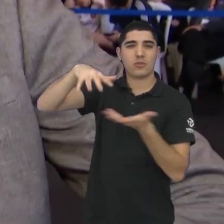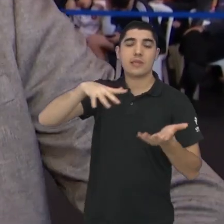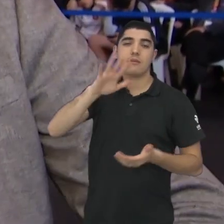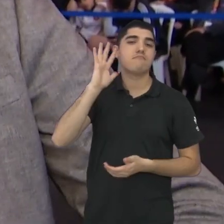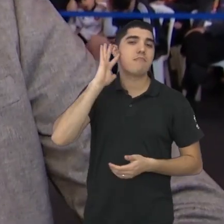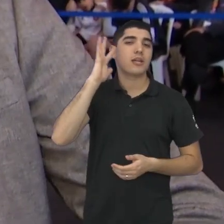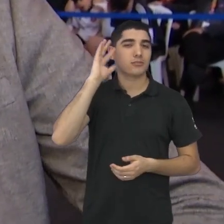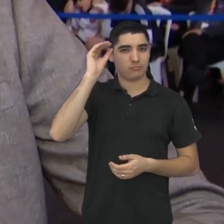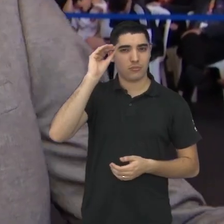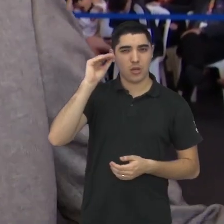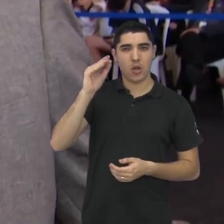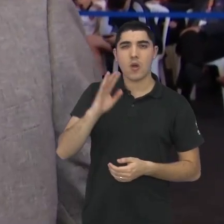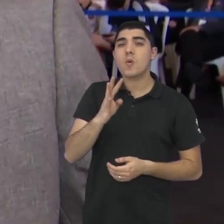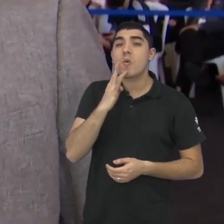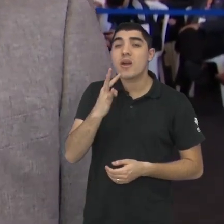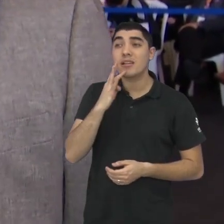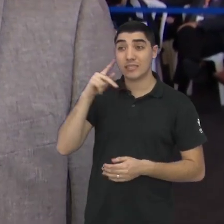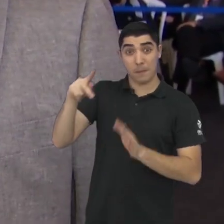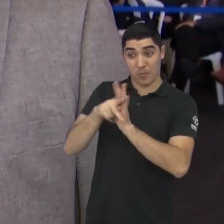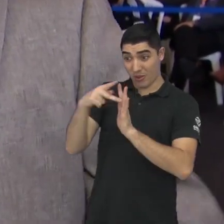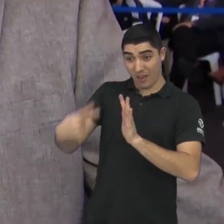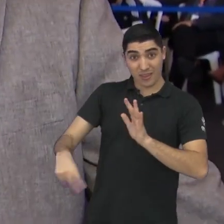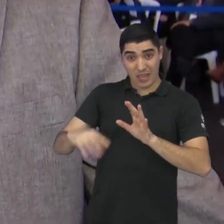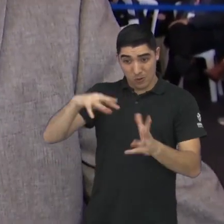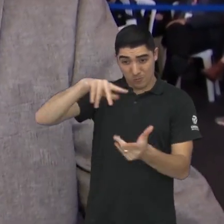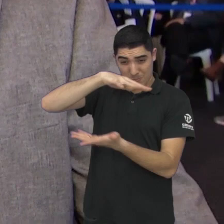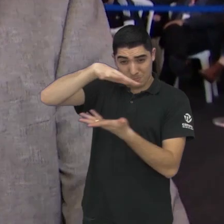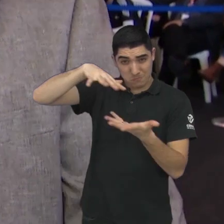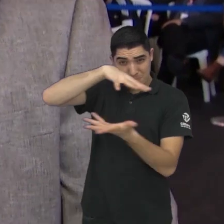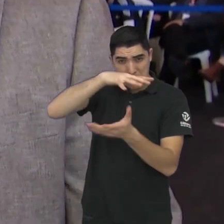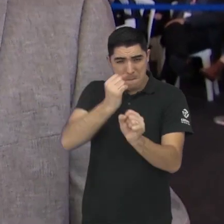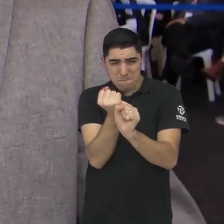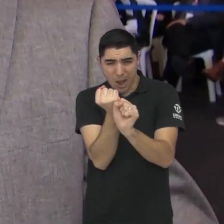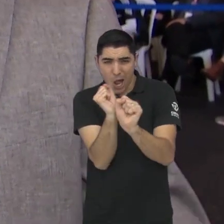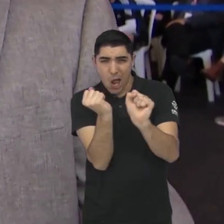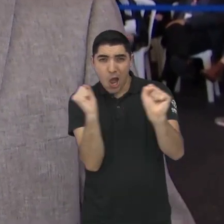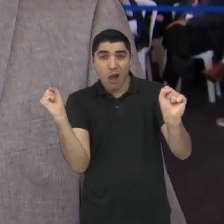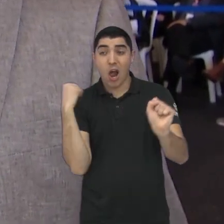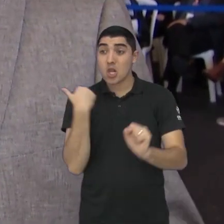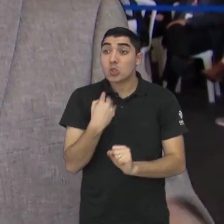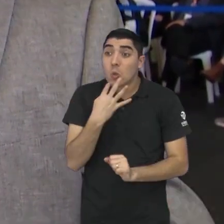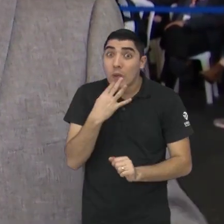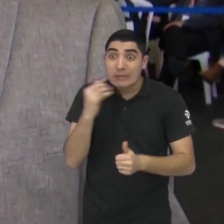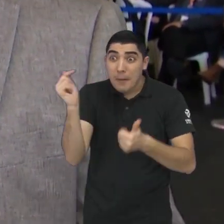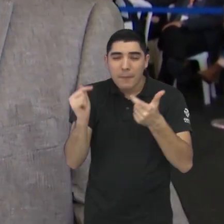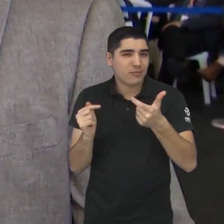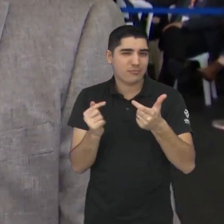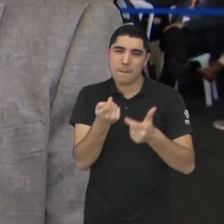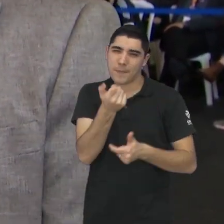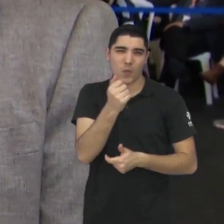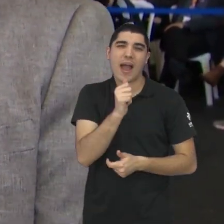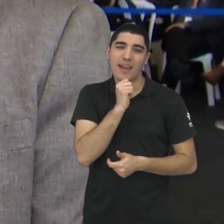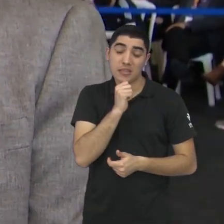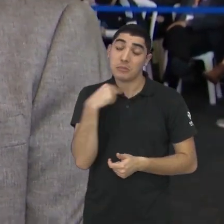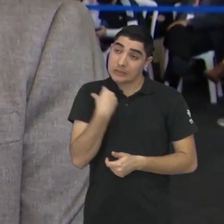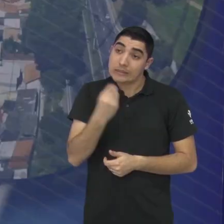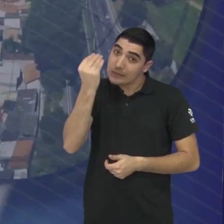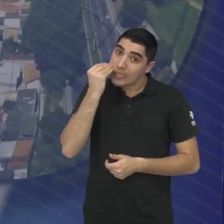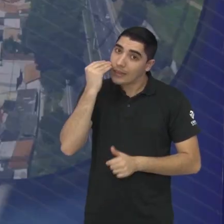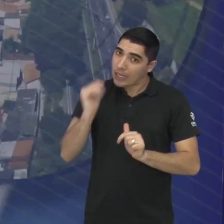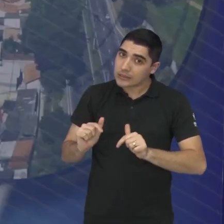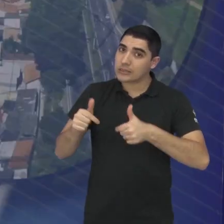conhecimento pelo tamanho do universo, é quase nada. Mas à medida que a tecnologia vai avançando, a gente consegue chegando nos outros